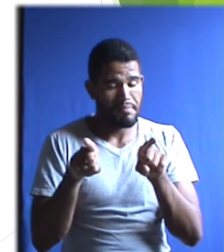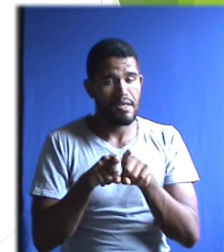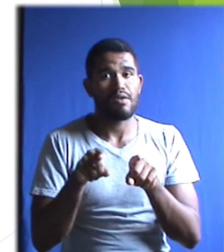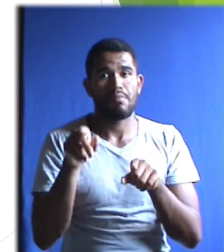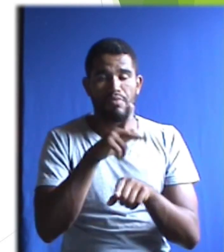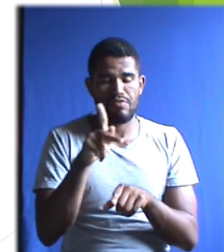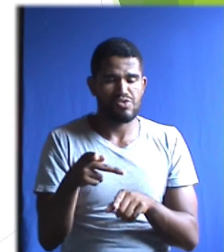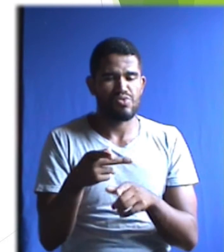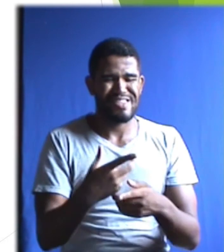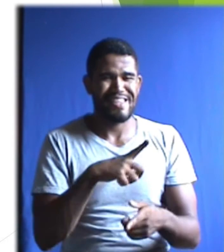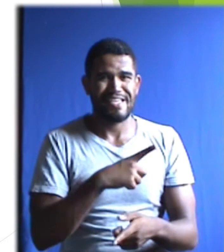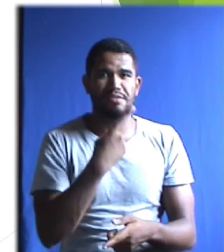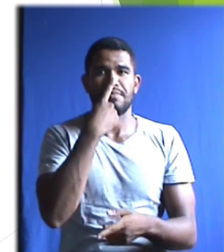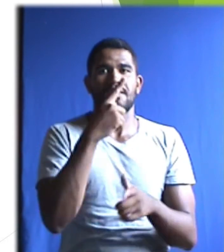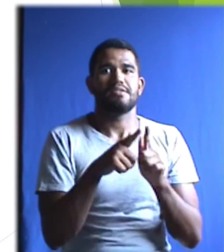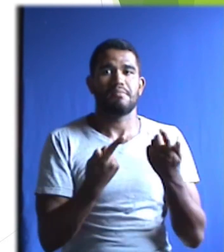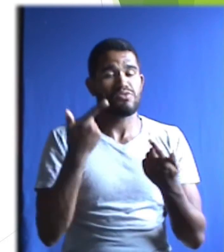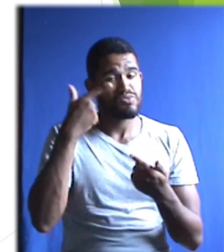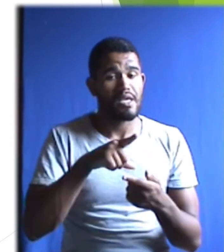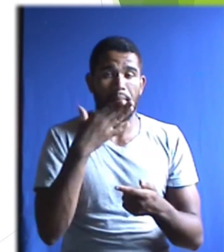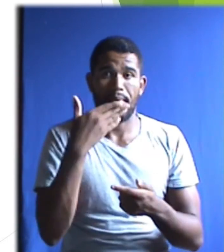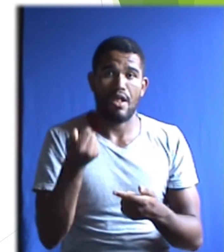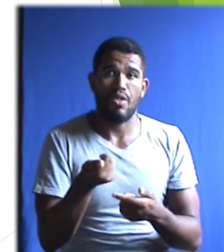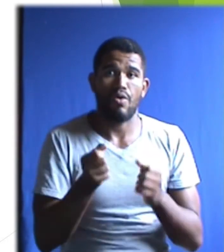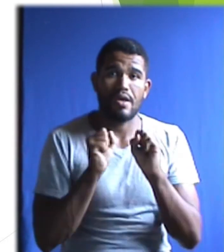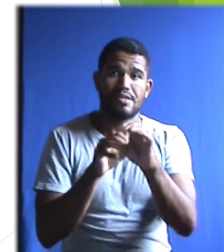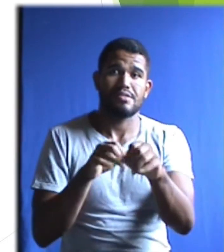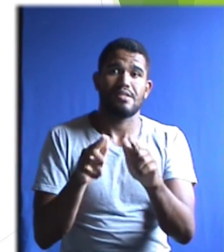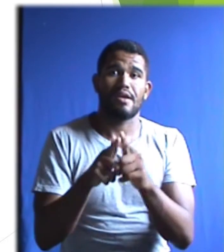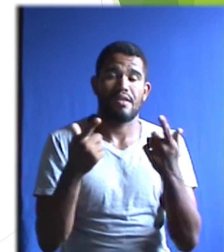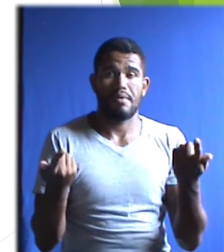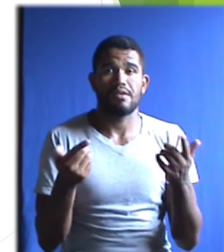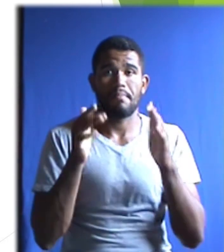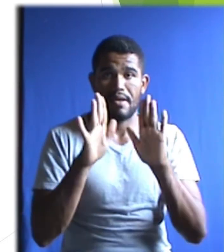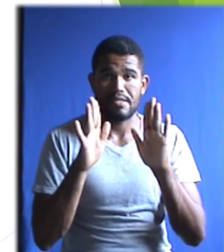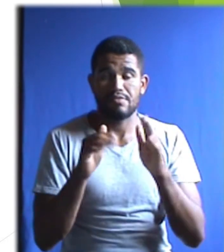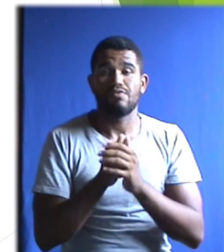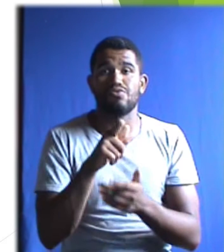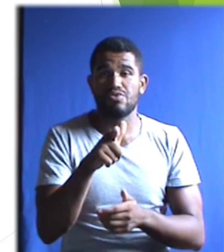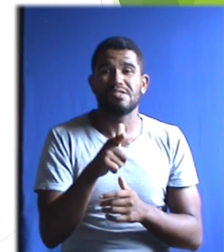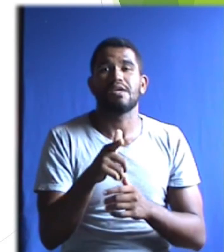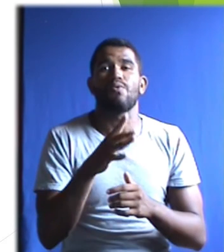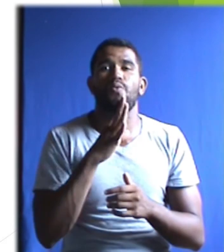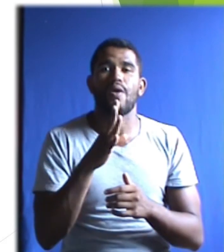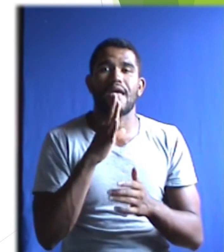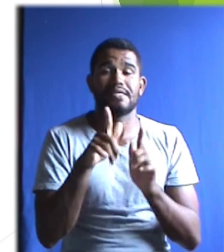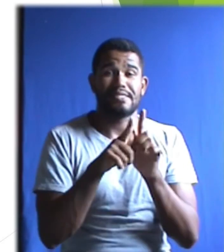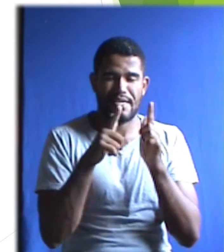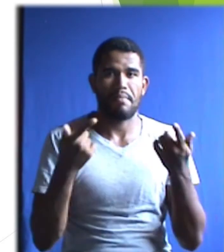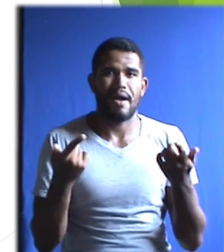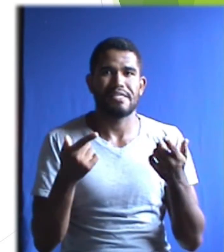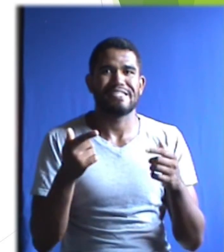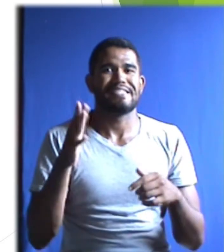também ensina bem essa gramática. Mas nós devemos nos atentar, principalmente se você já é bem técnico no conhecimento gramatical,